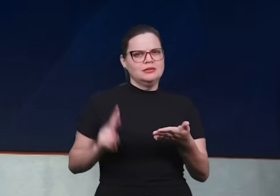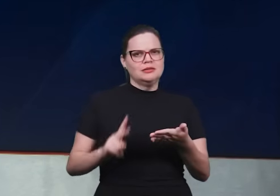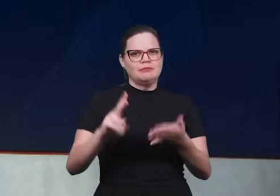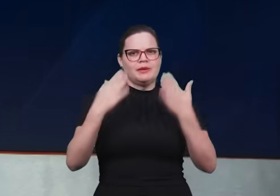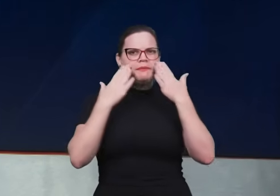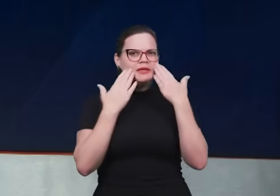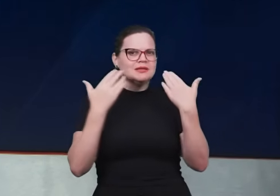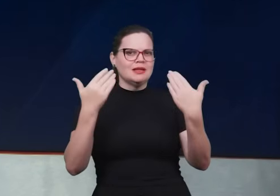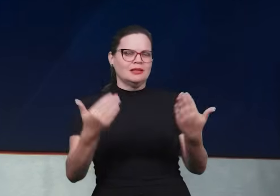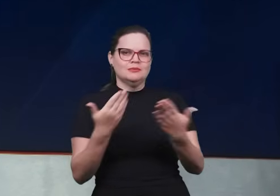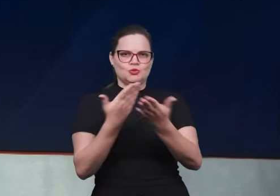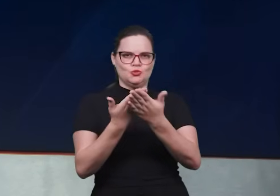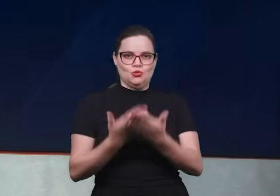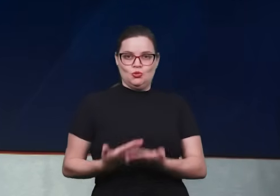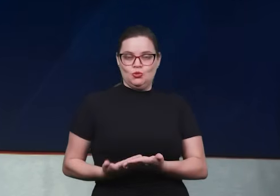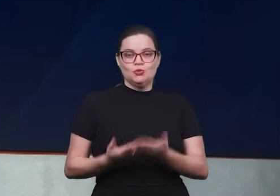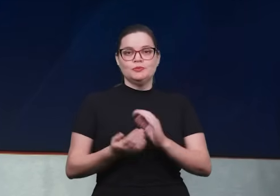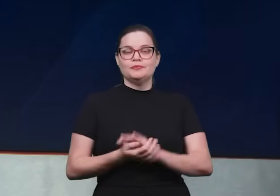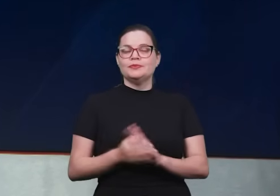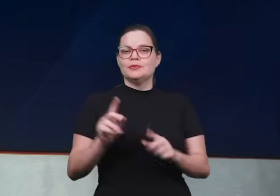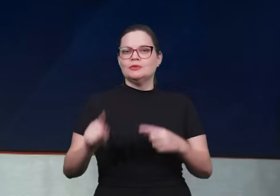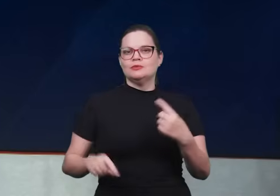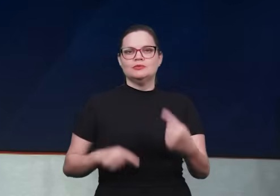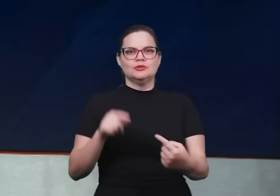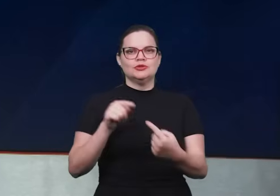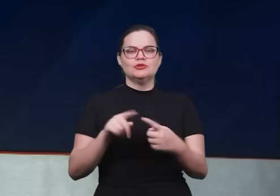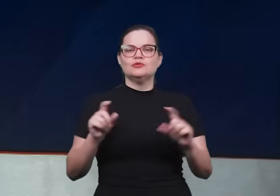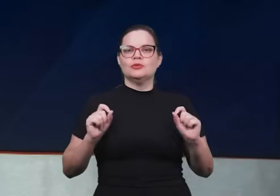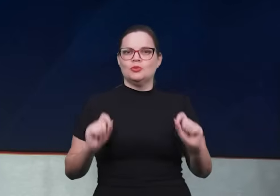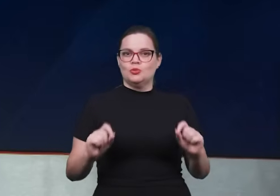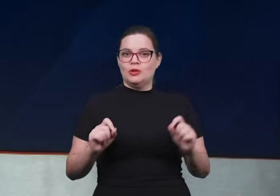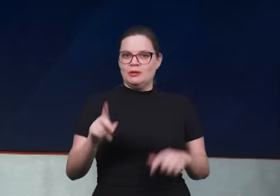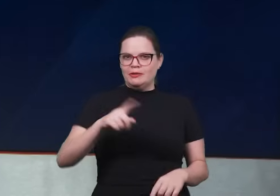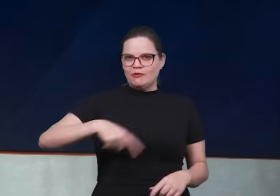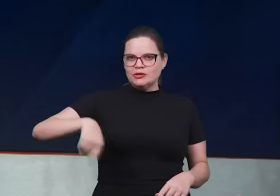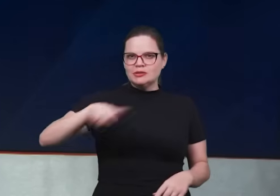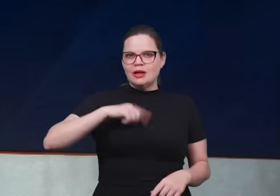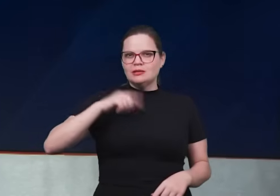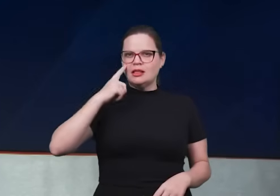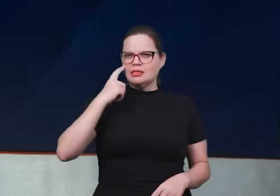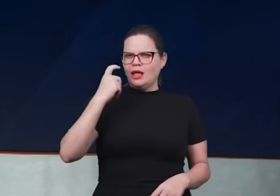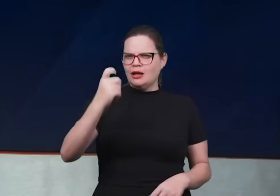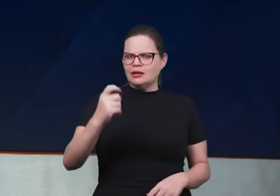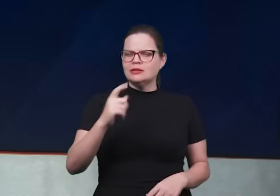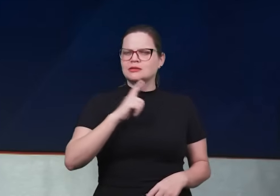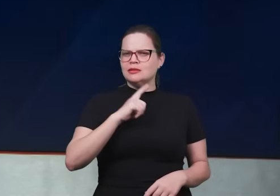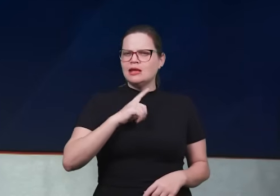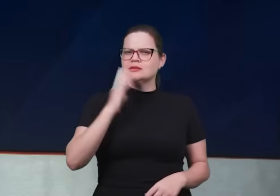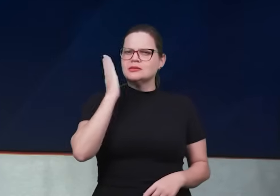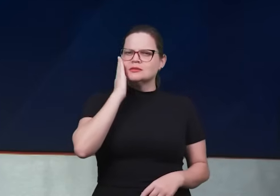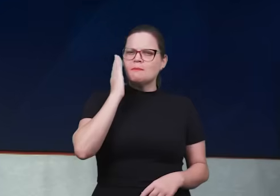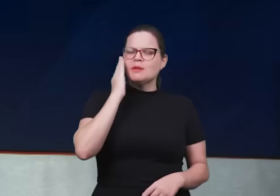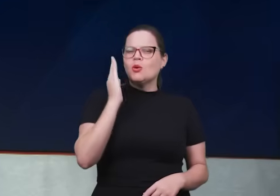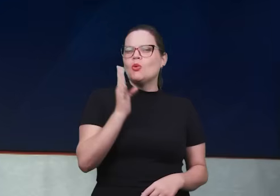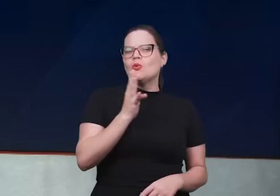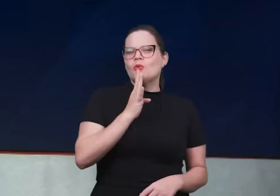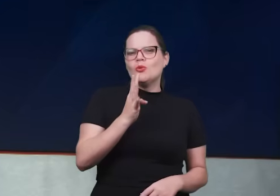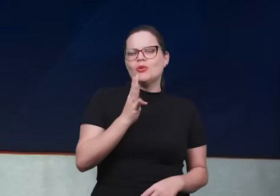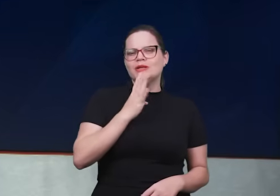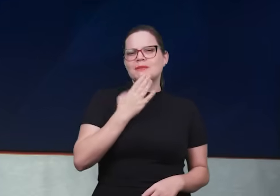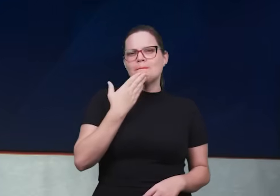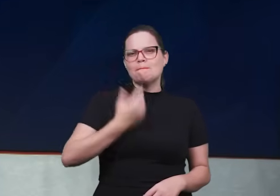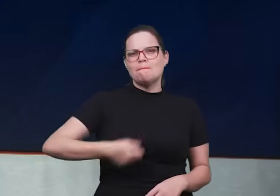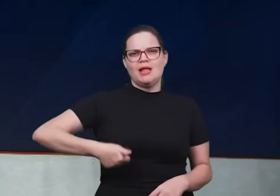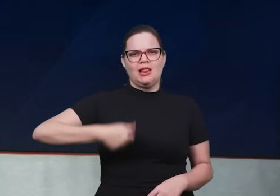Cristã Maranata. Um programa com o objetivo de apresentar estudos bíblicos de interesse para todos aqueles